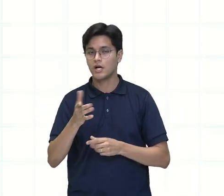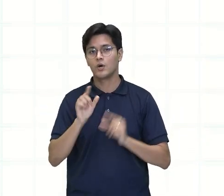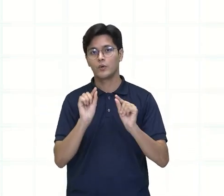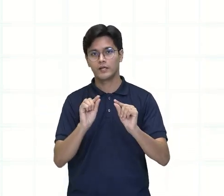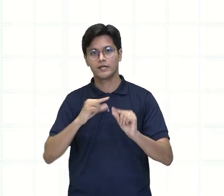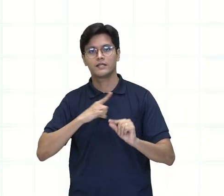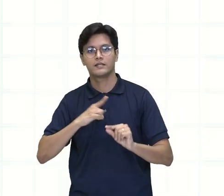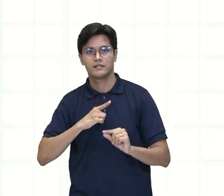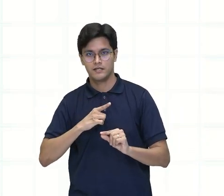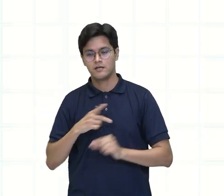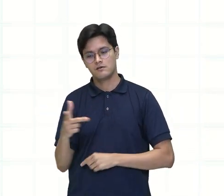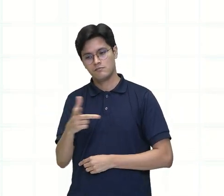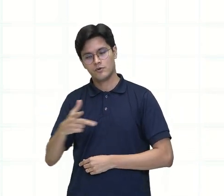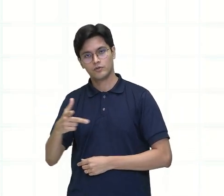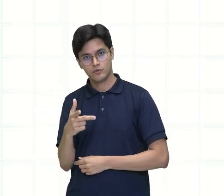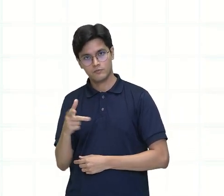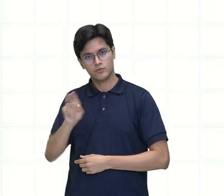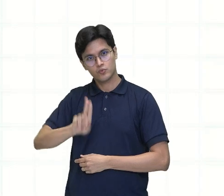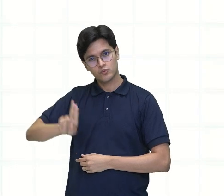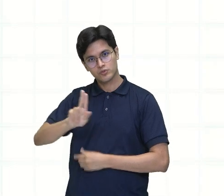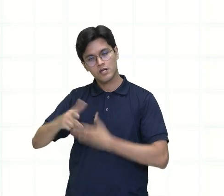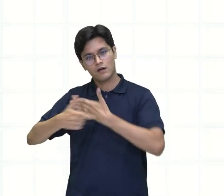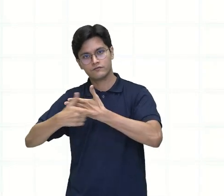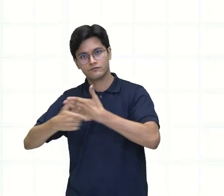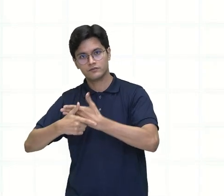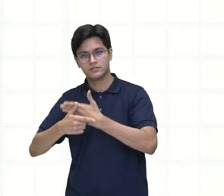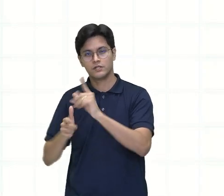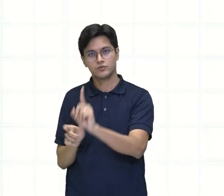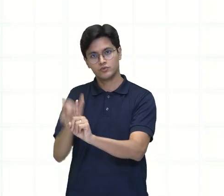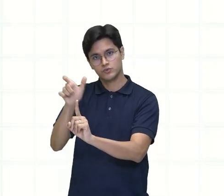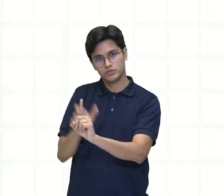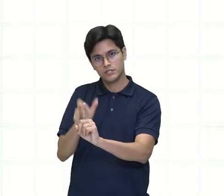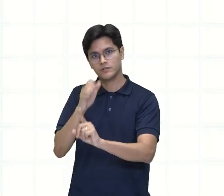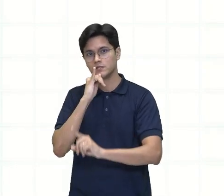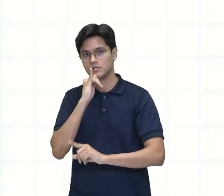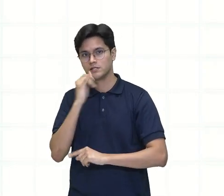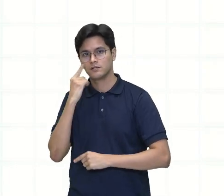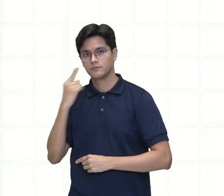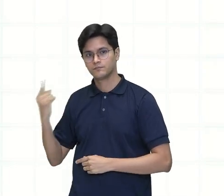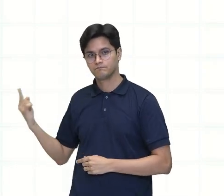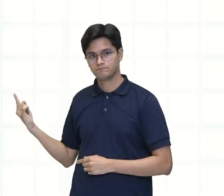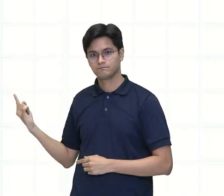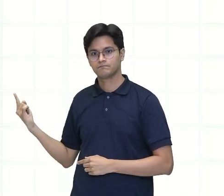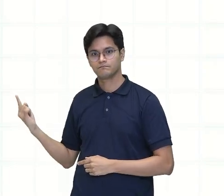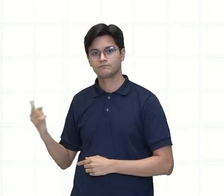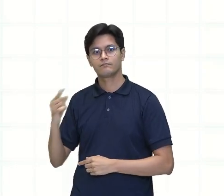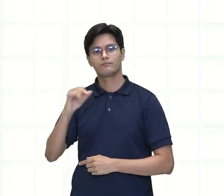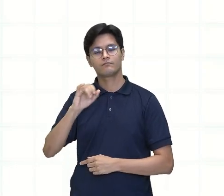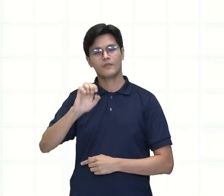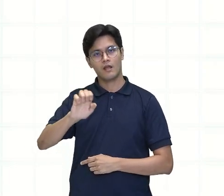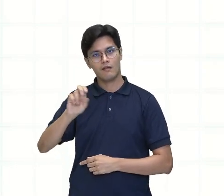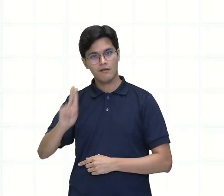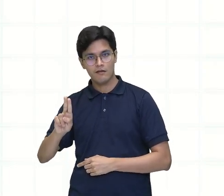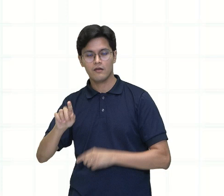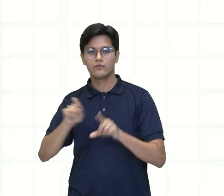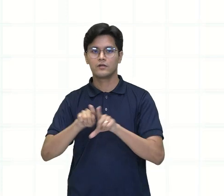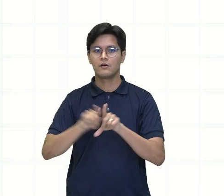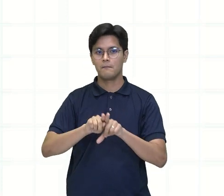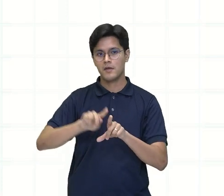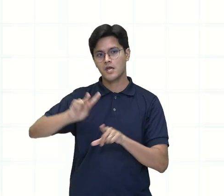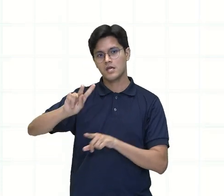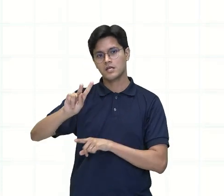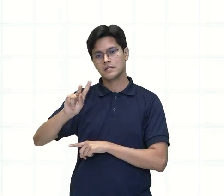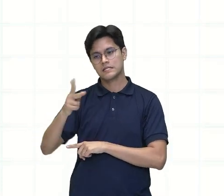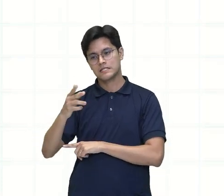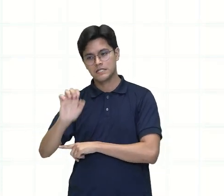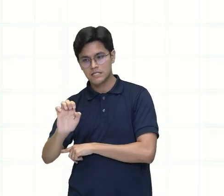não é verdade? Nós temos eu, nós temos you, que é você, nós temos o he, que é